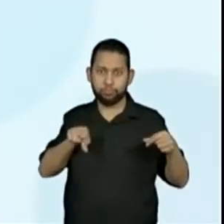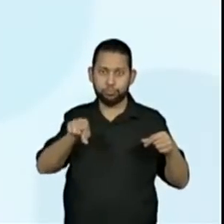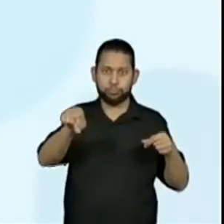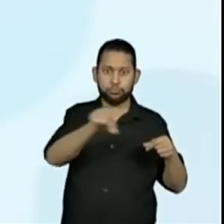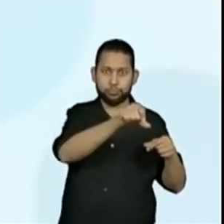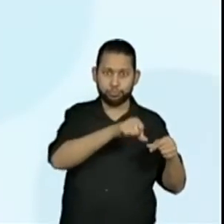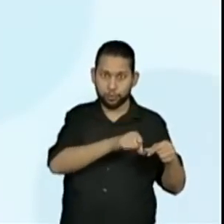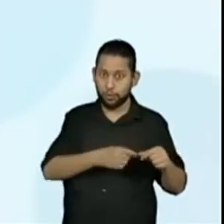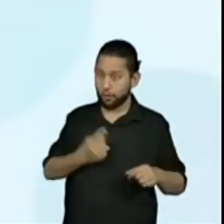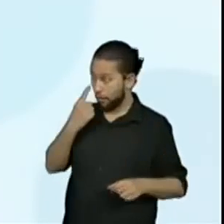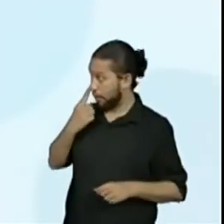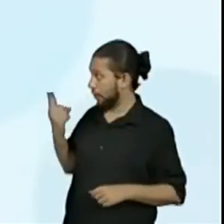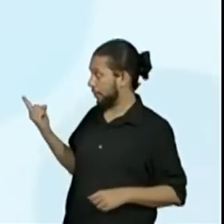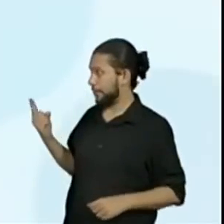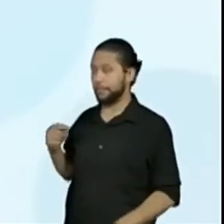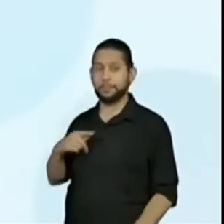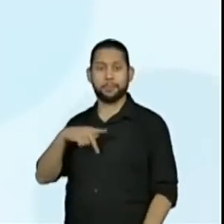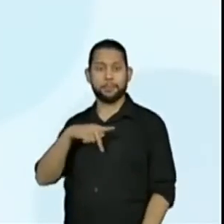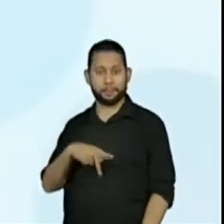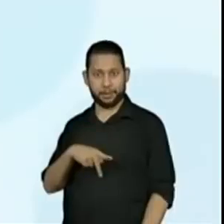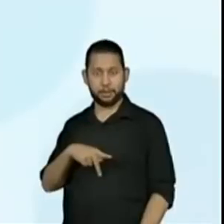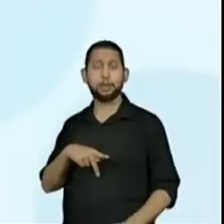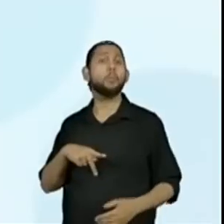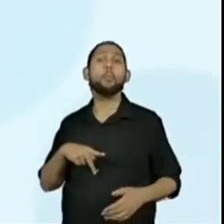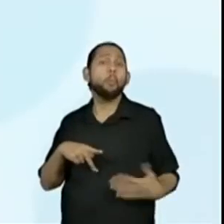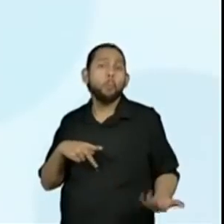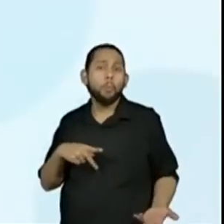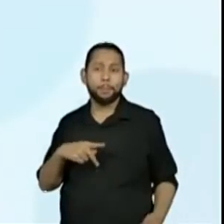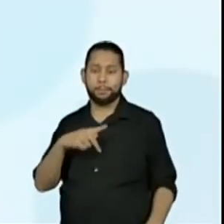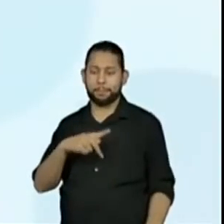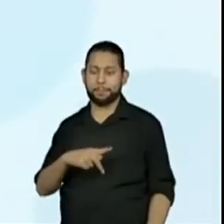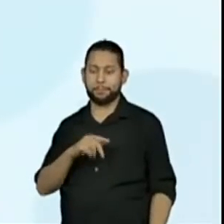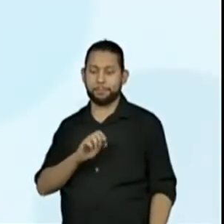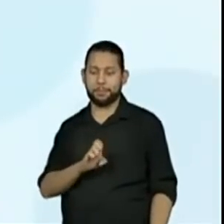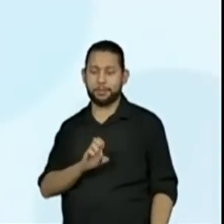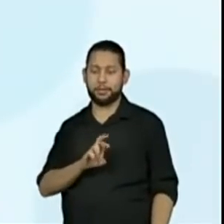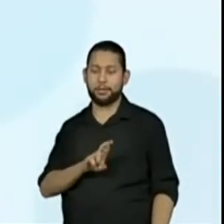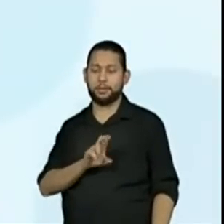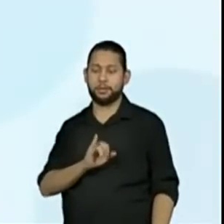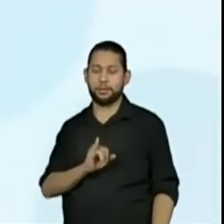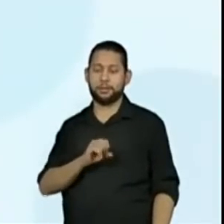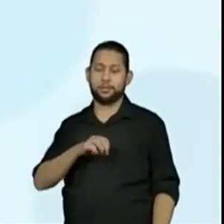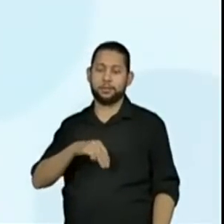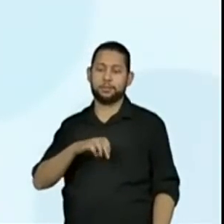m vou colocar P iG 40